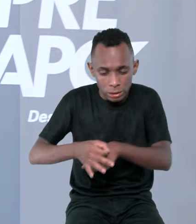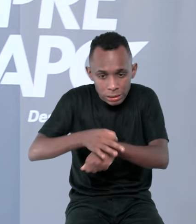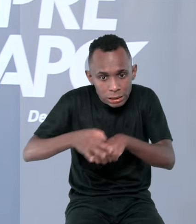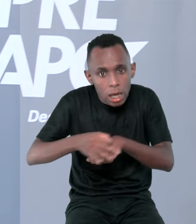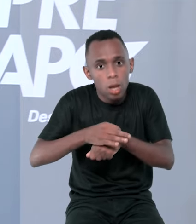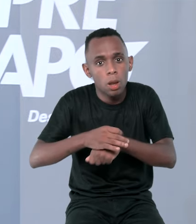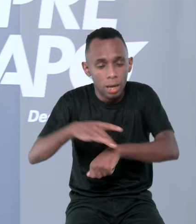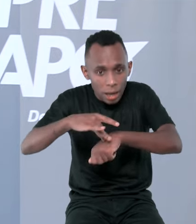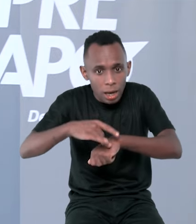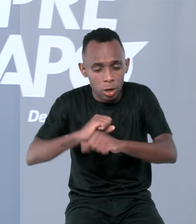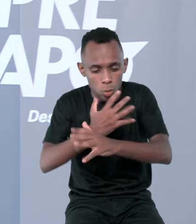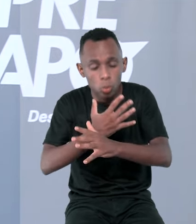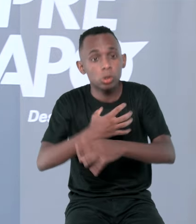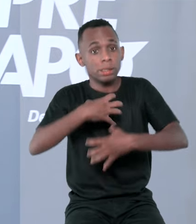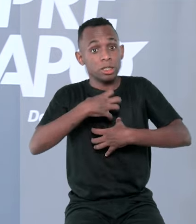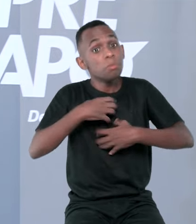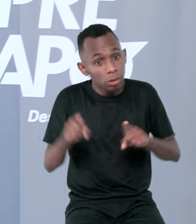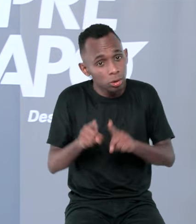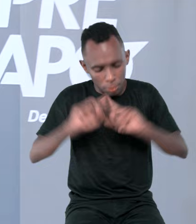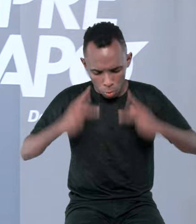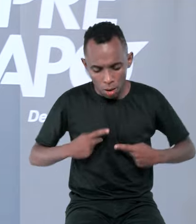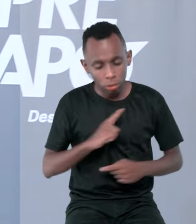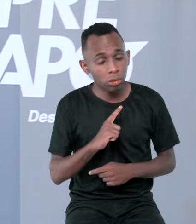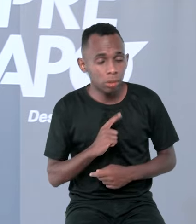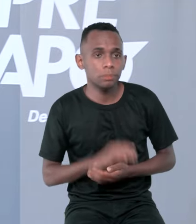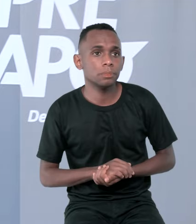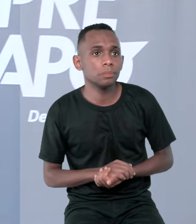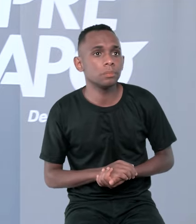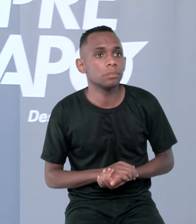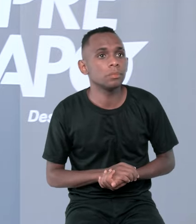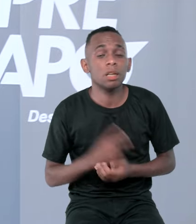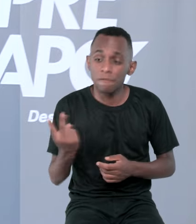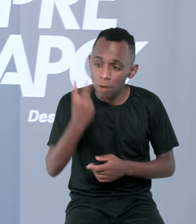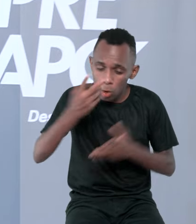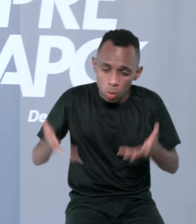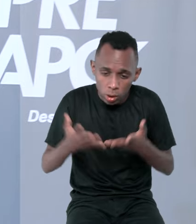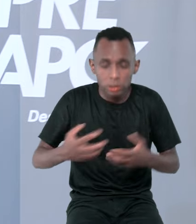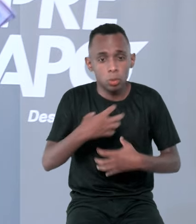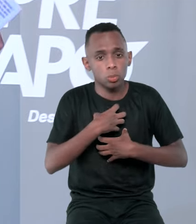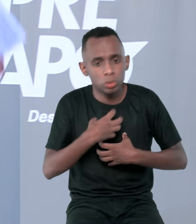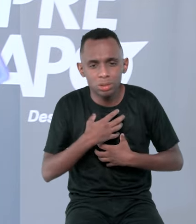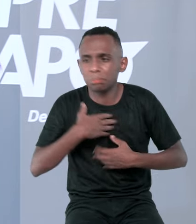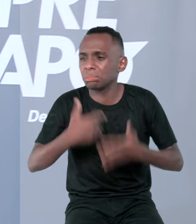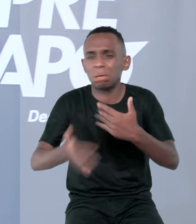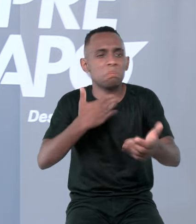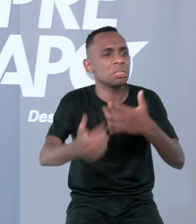osso, mas, sobretudo, sentimentos. E temos que valorizar os sentimentos, independente do avesso